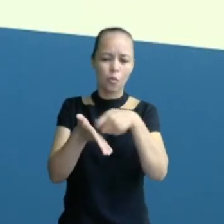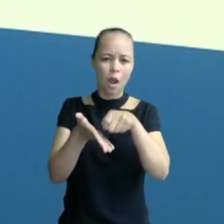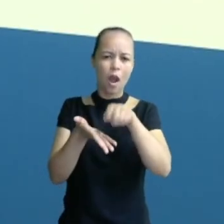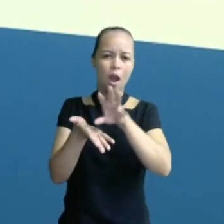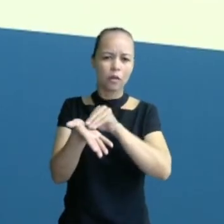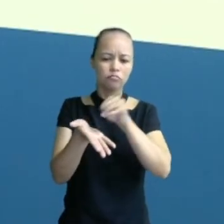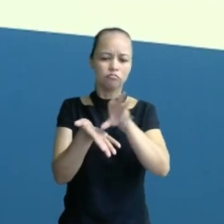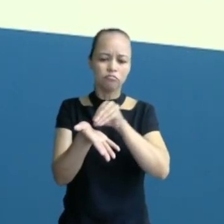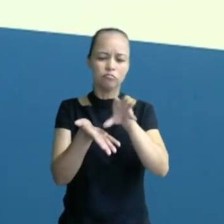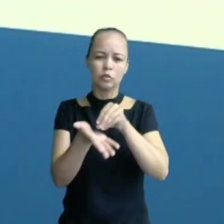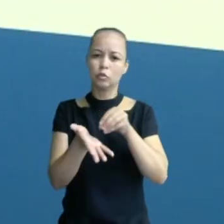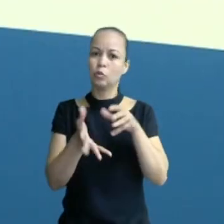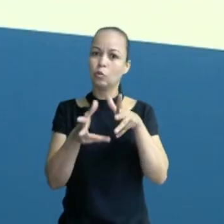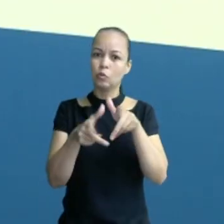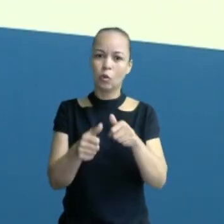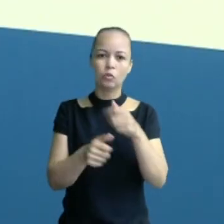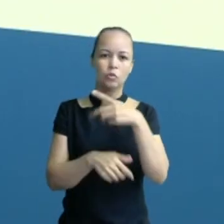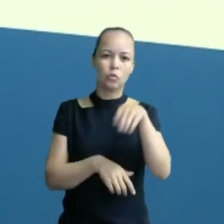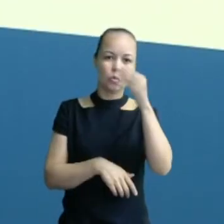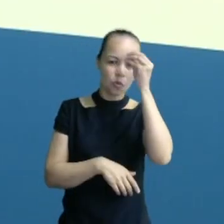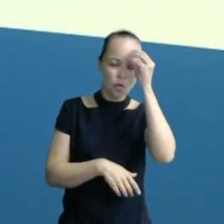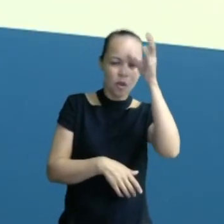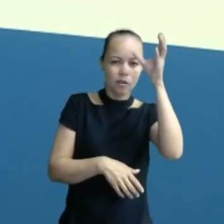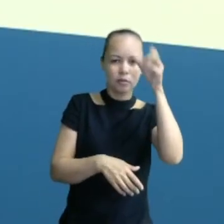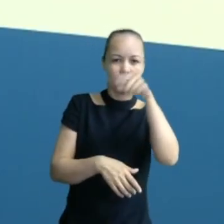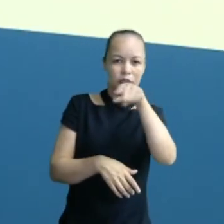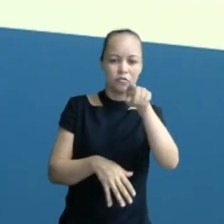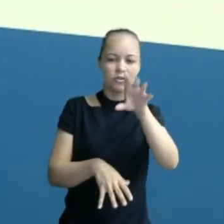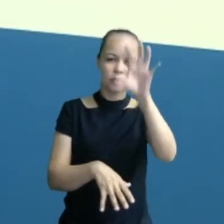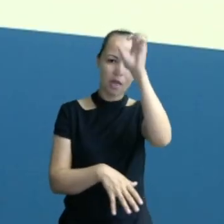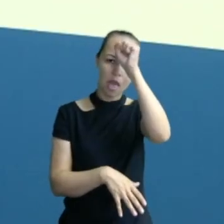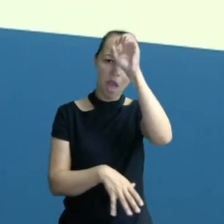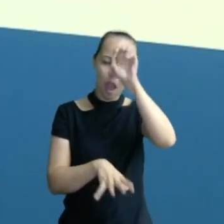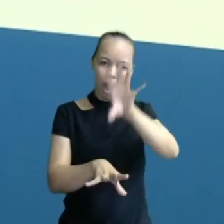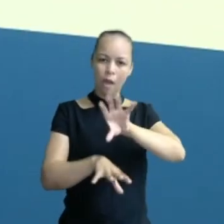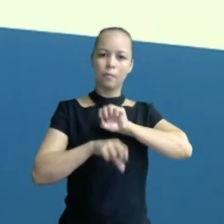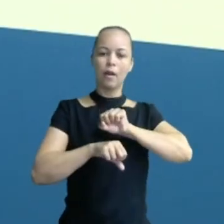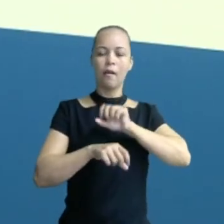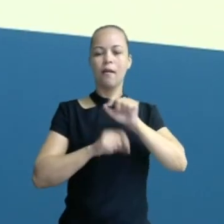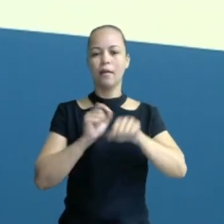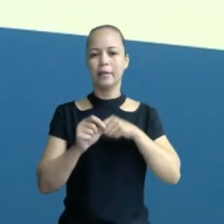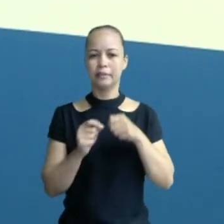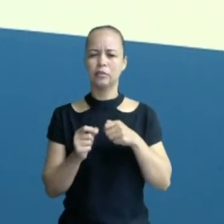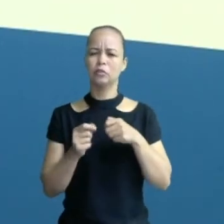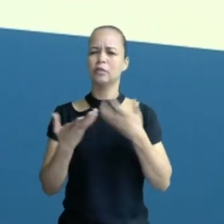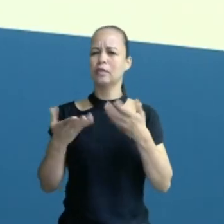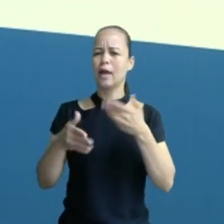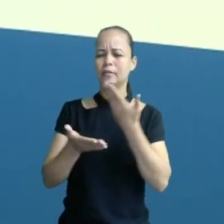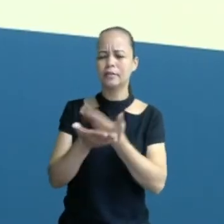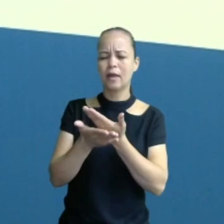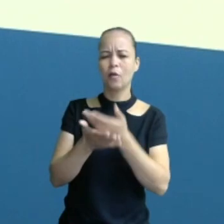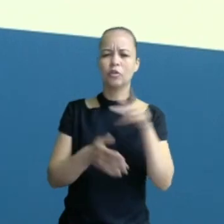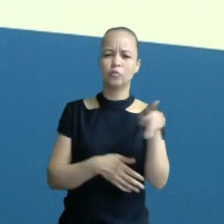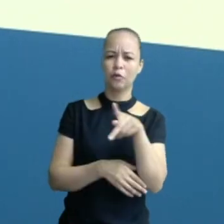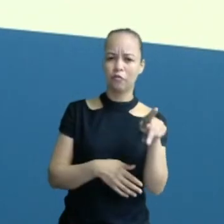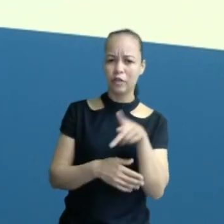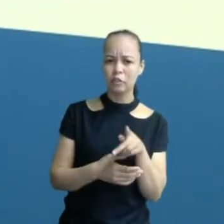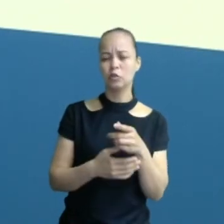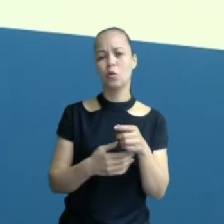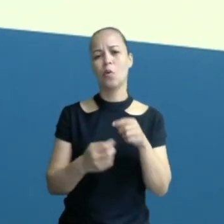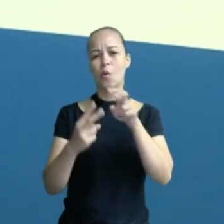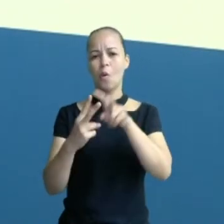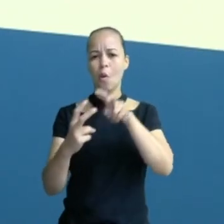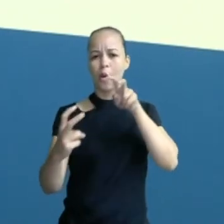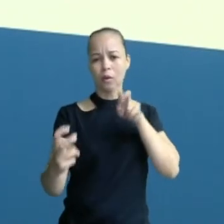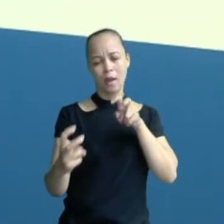Anota cada conhecimento que ali ó, você adquire, tanto nas aulas do professor, nos grupos, online e aqui na